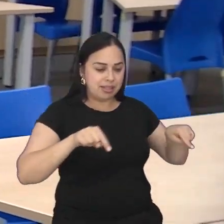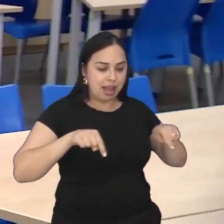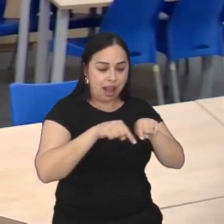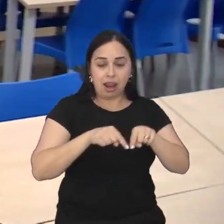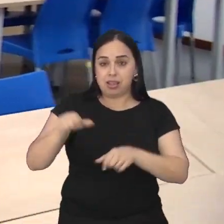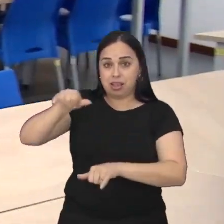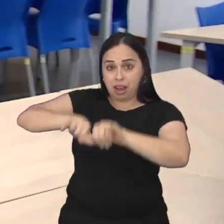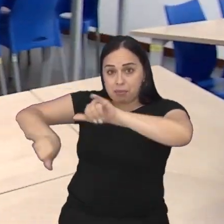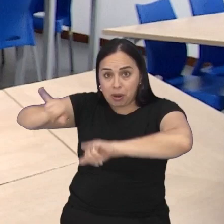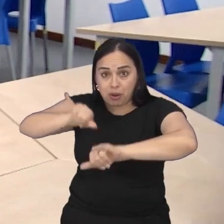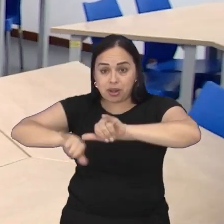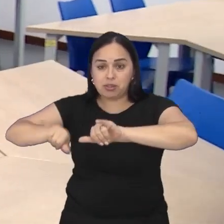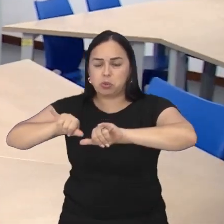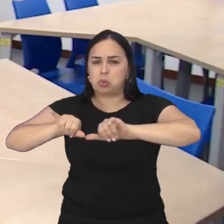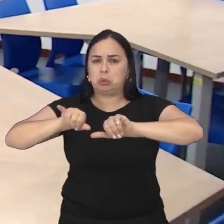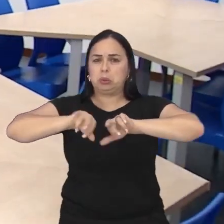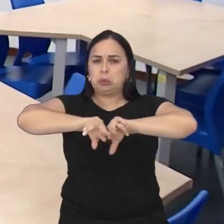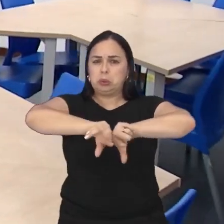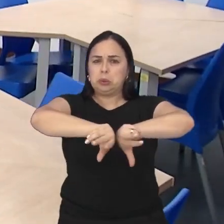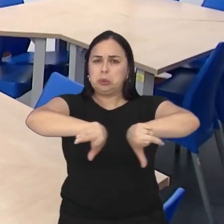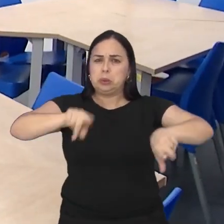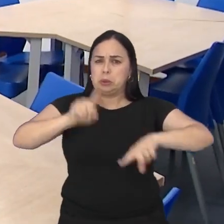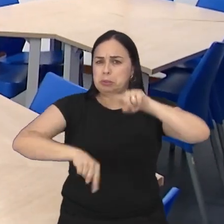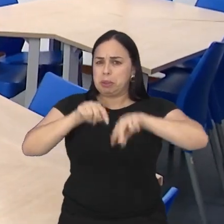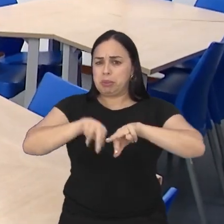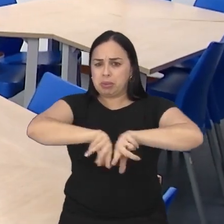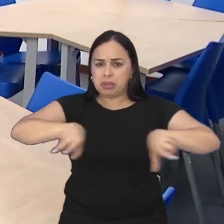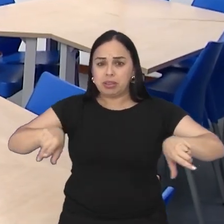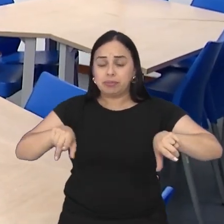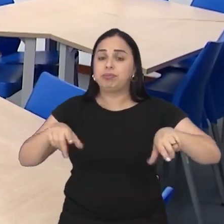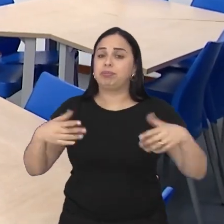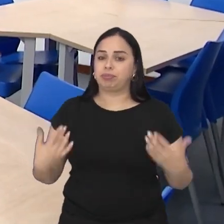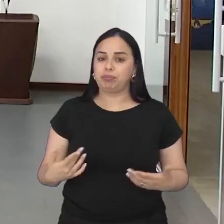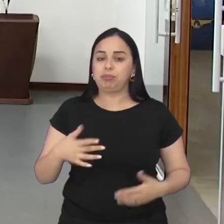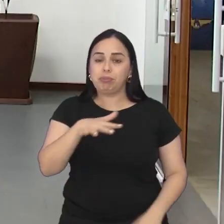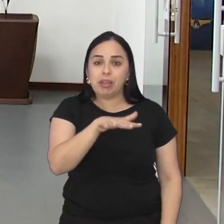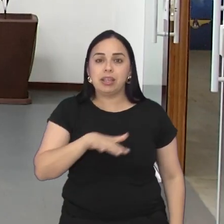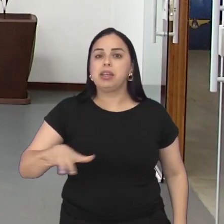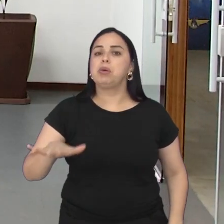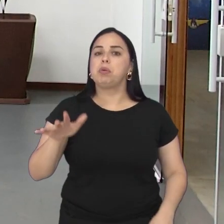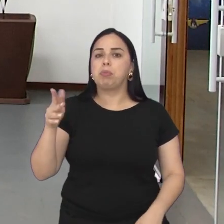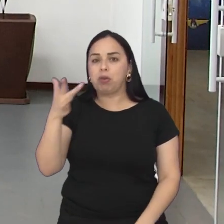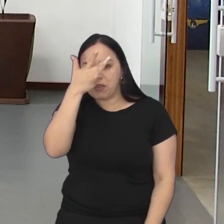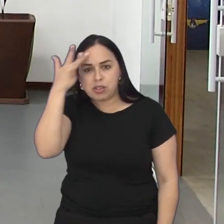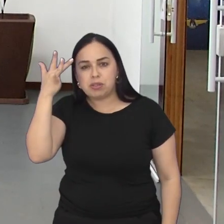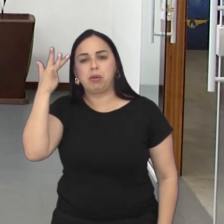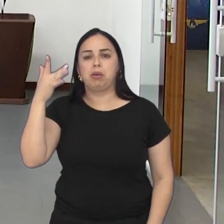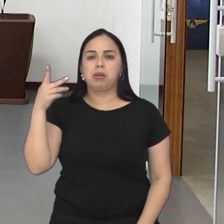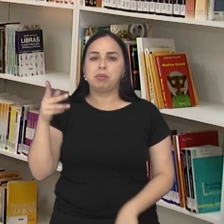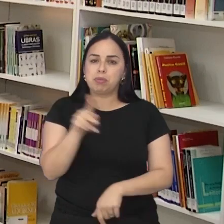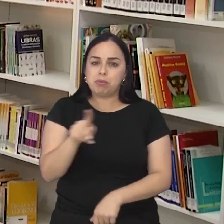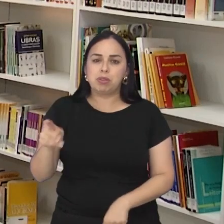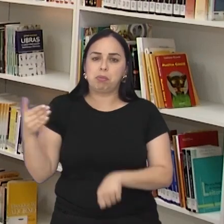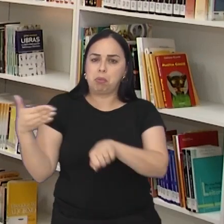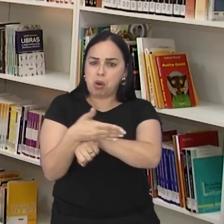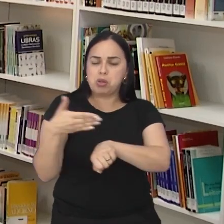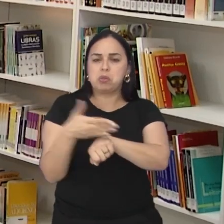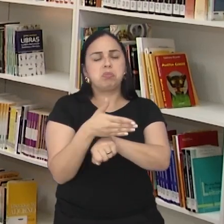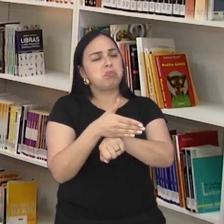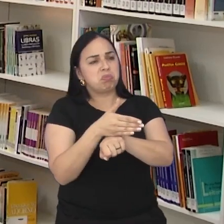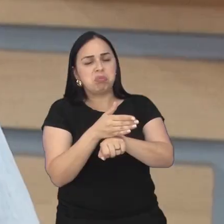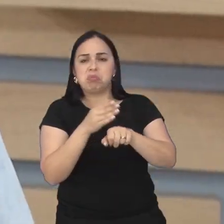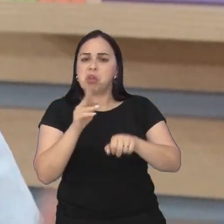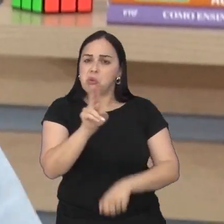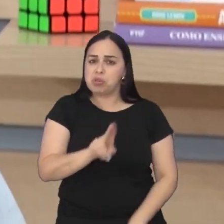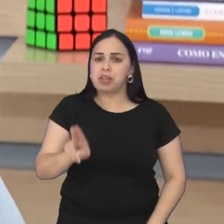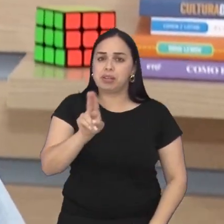São salas e laboratórios com materiais das diversas áreas do conhecimento. Aqui fica tudo à disposição dos docentes da rede